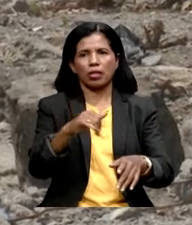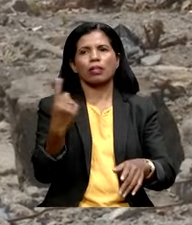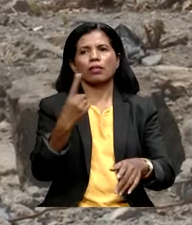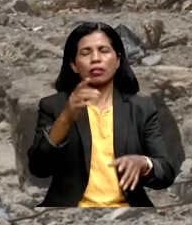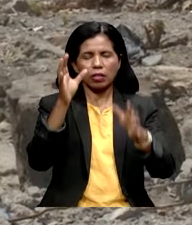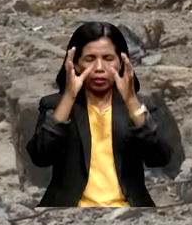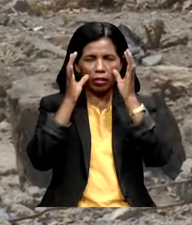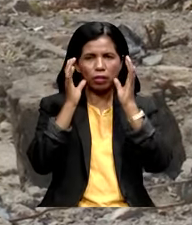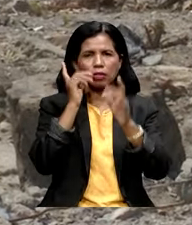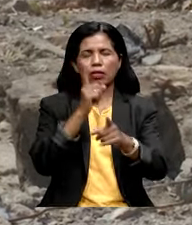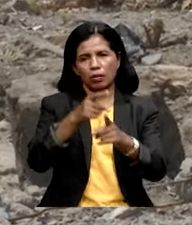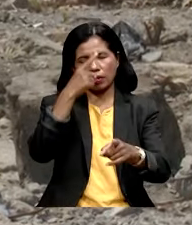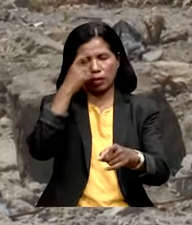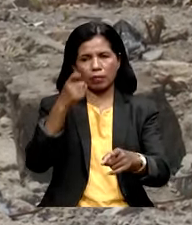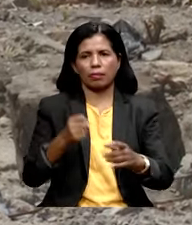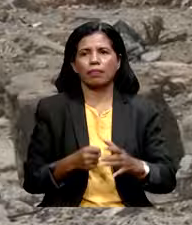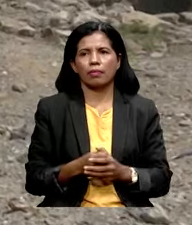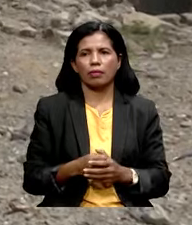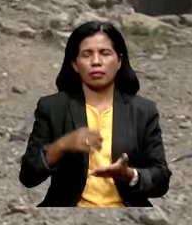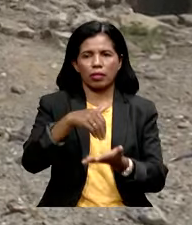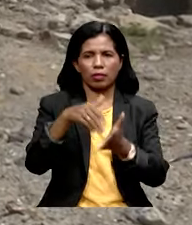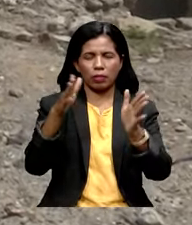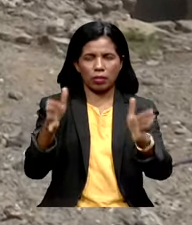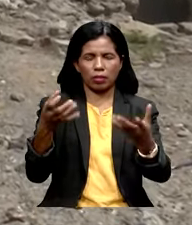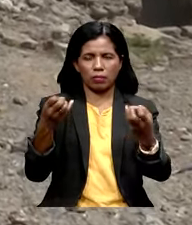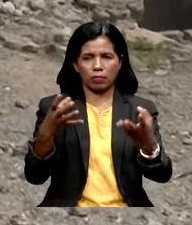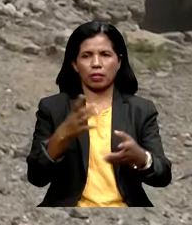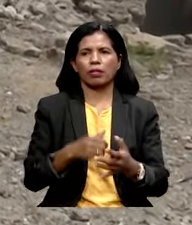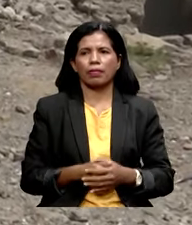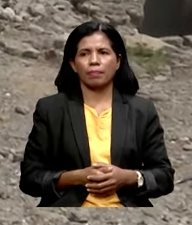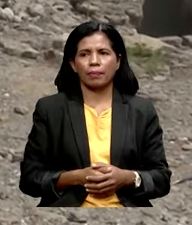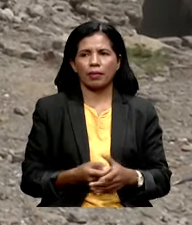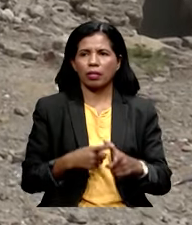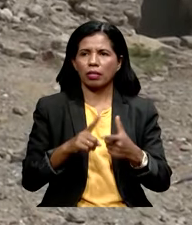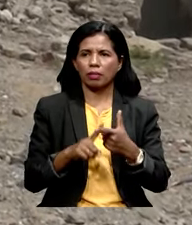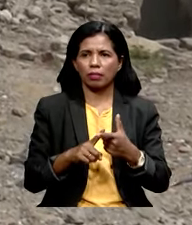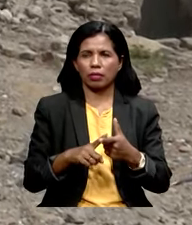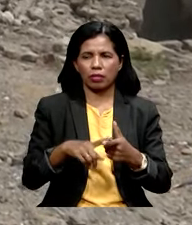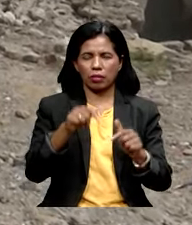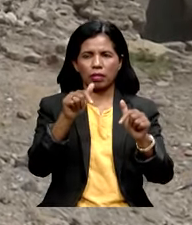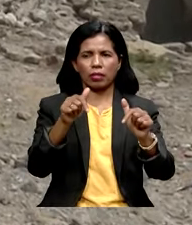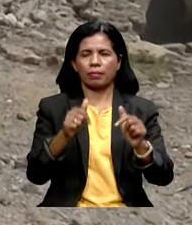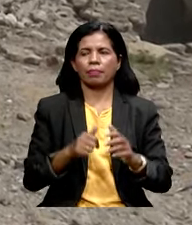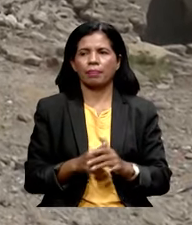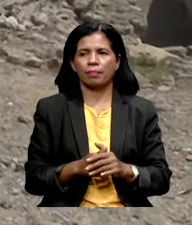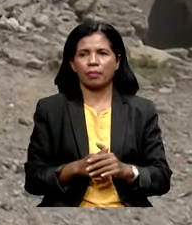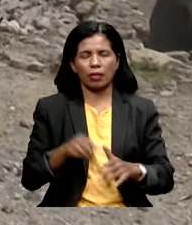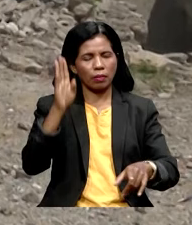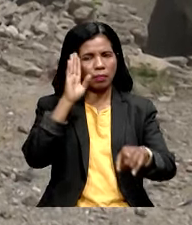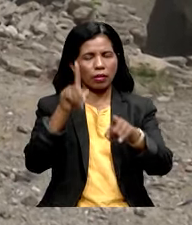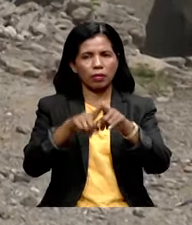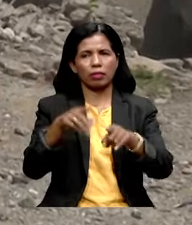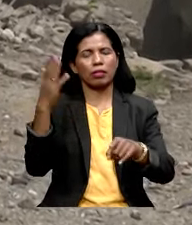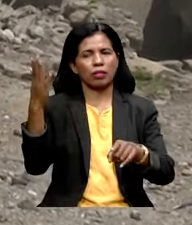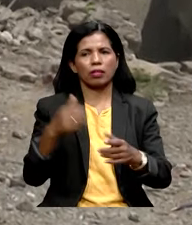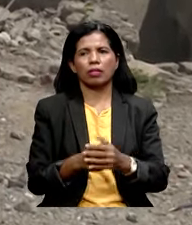triste tempest também. Ene quase estudante moslubo kida, depois ene mão ira foi ainda dar o sorine